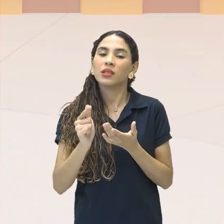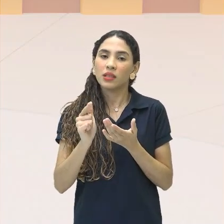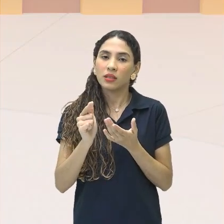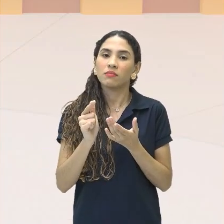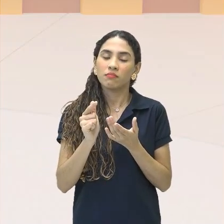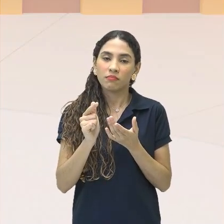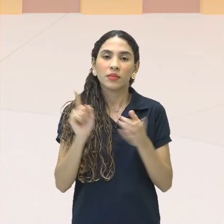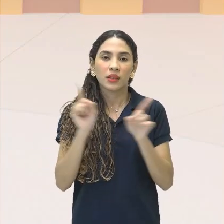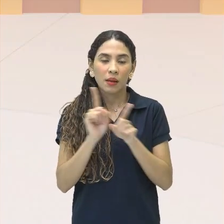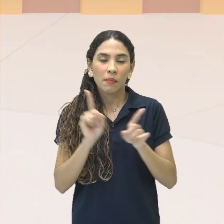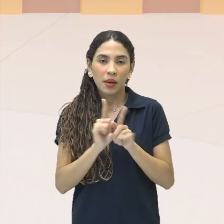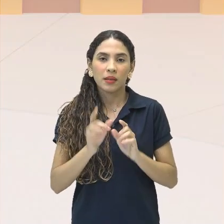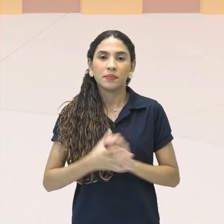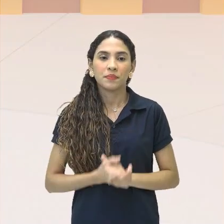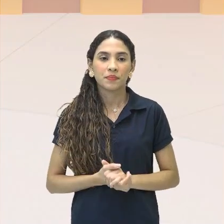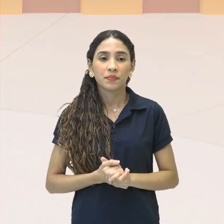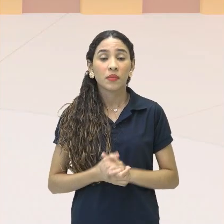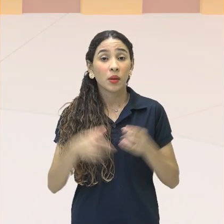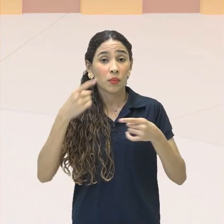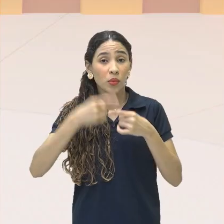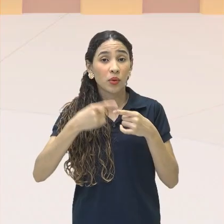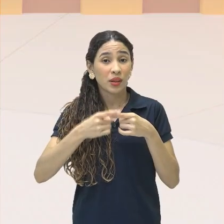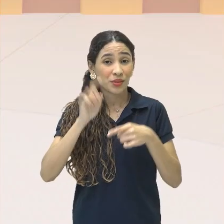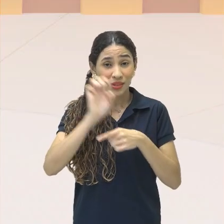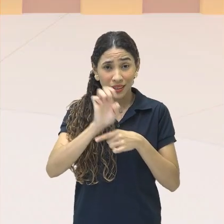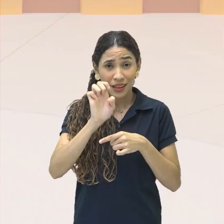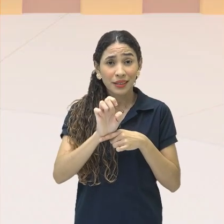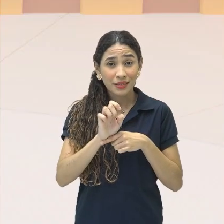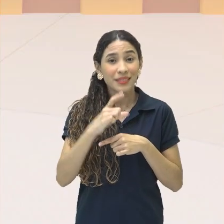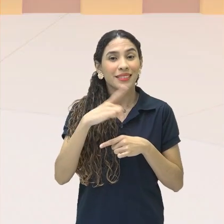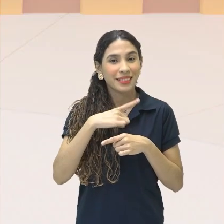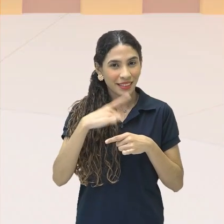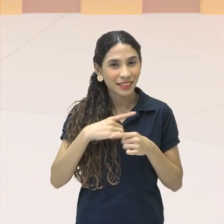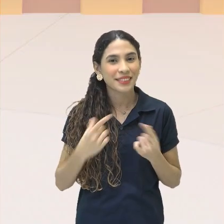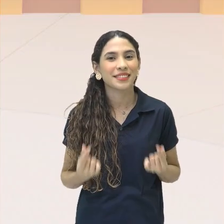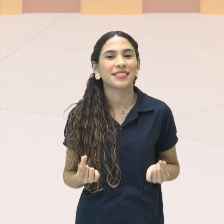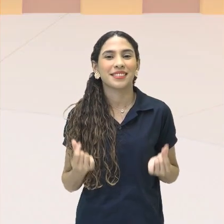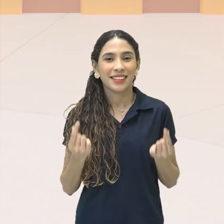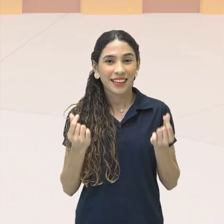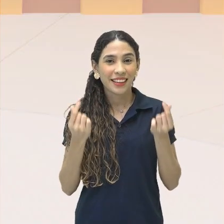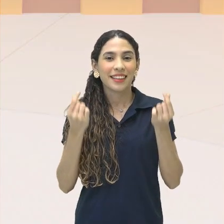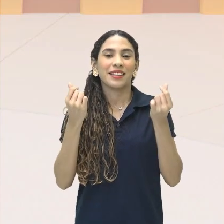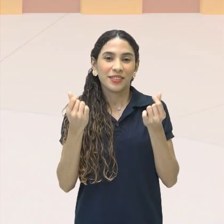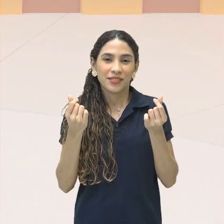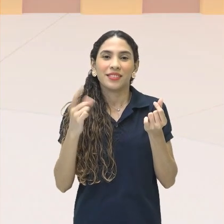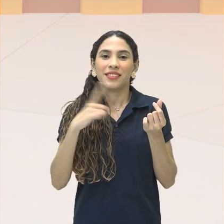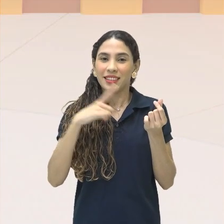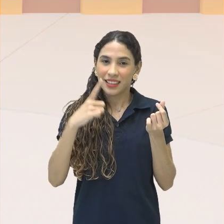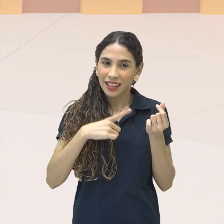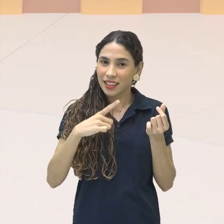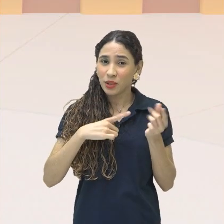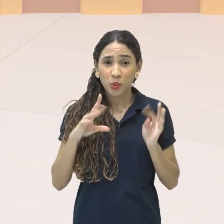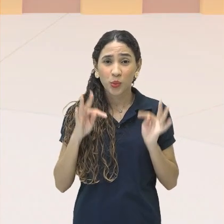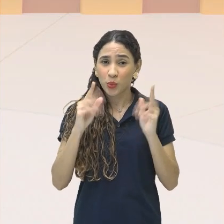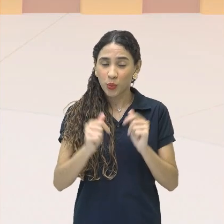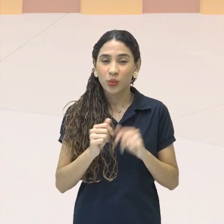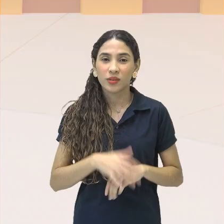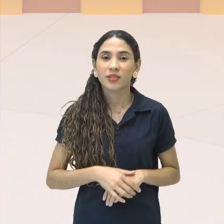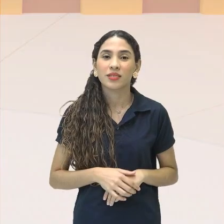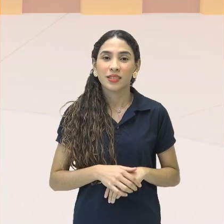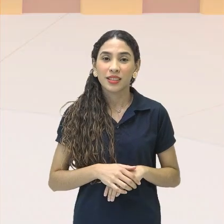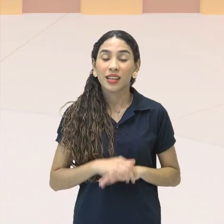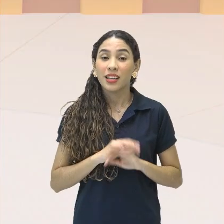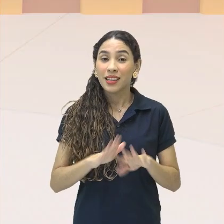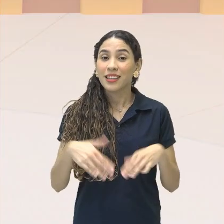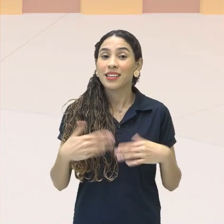produção que existem ali. Porque o Estado, ele é rico, né? Ele que tributa, ele pega tudo isso, né?